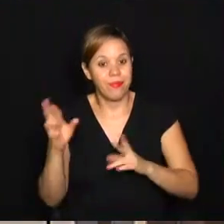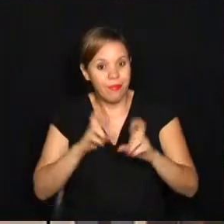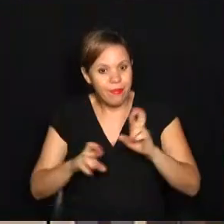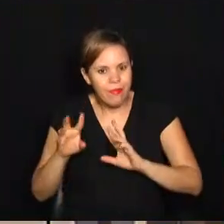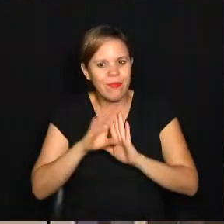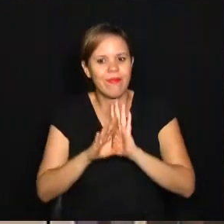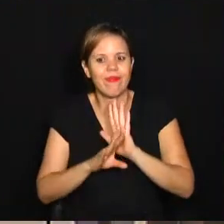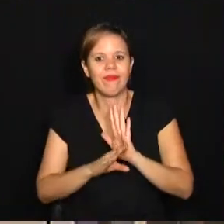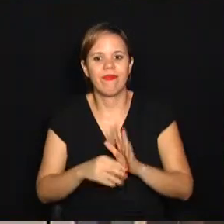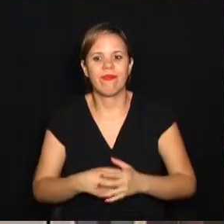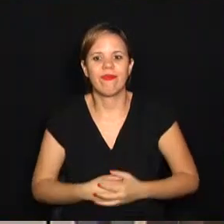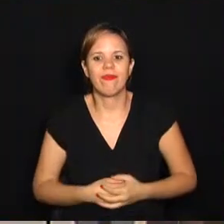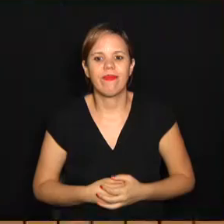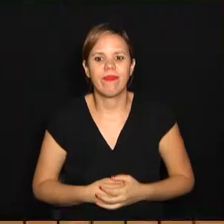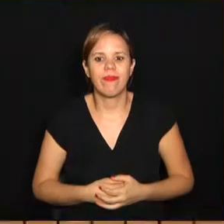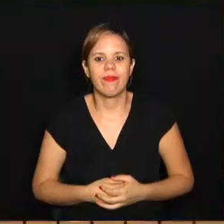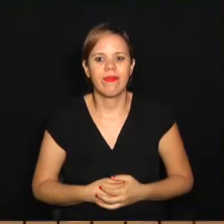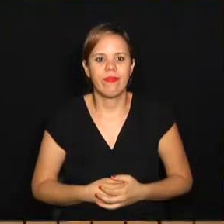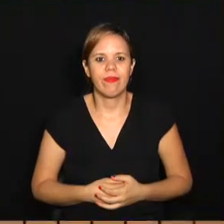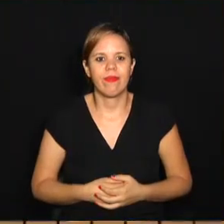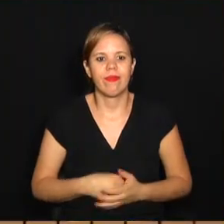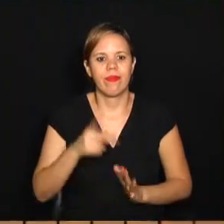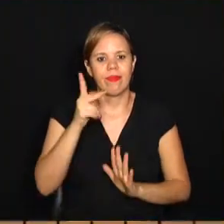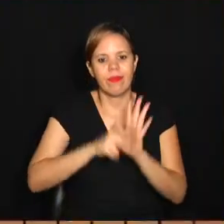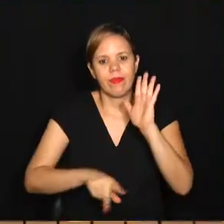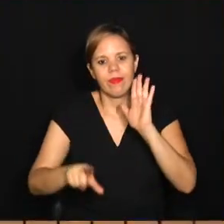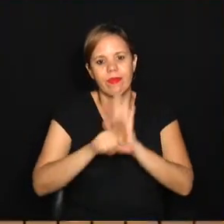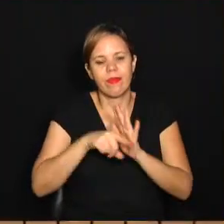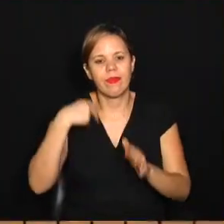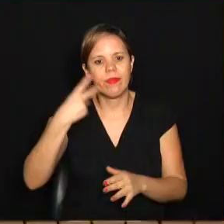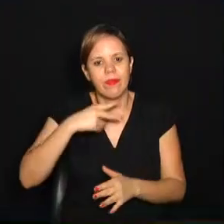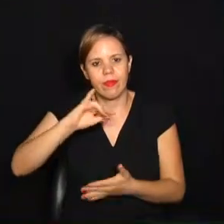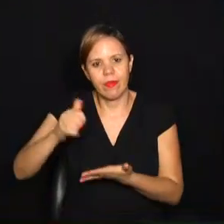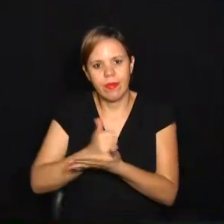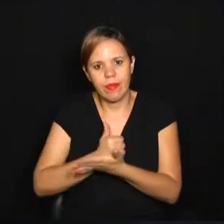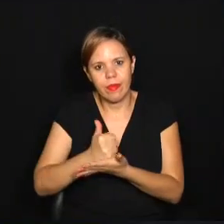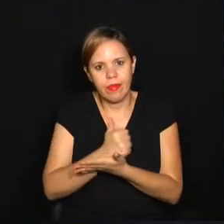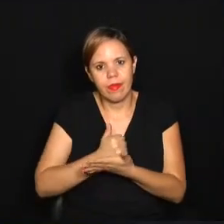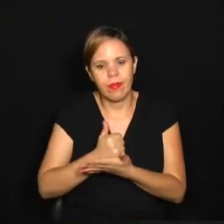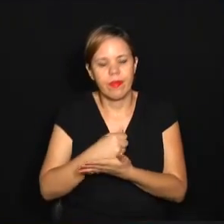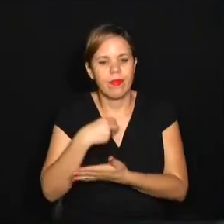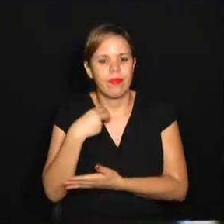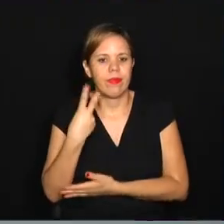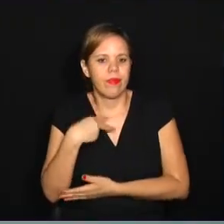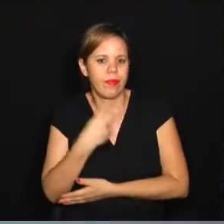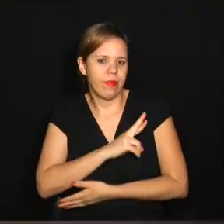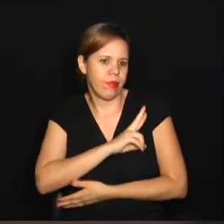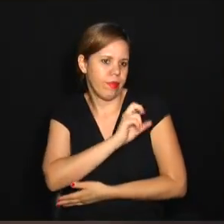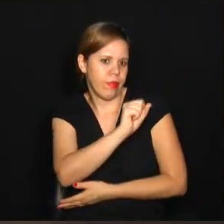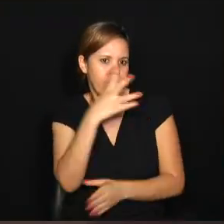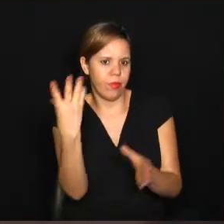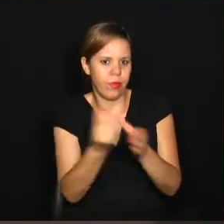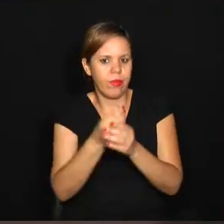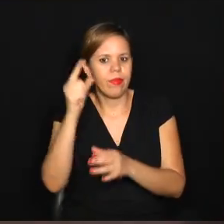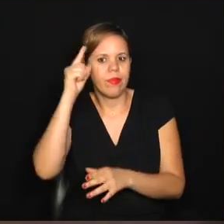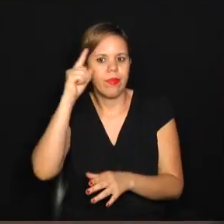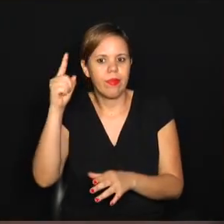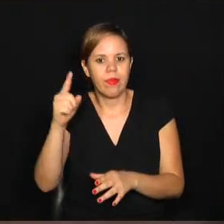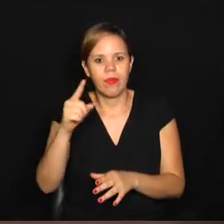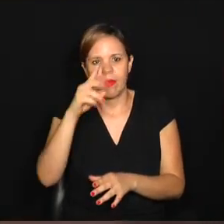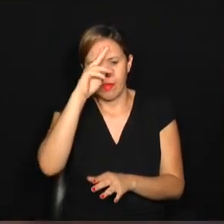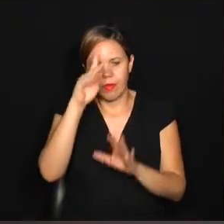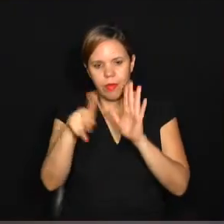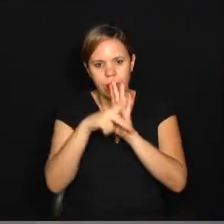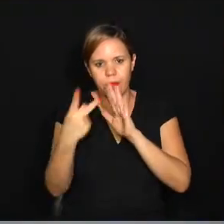Confira agora os destaques de hoje. Projeto de lei dos vereadores Jorge da Farmácia e Luiz Rossini inclui o Dia Municipal do